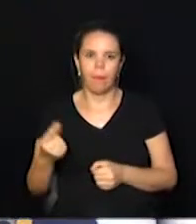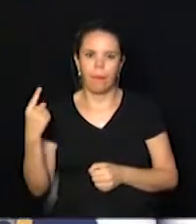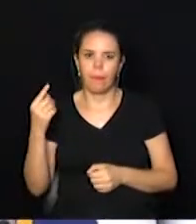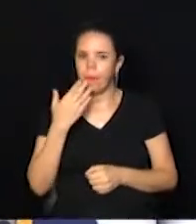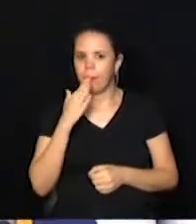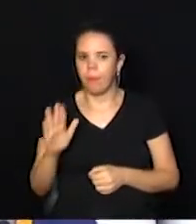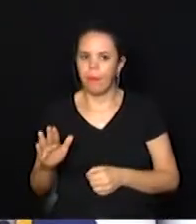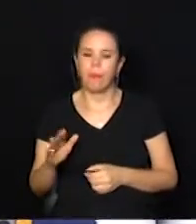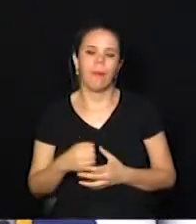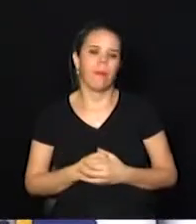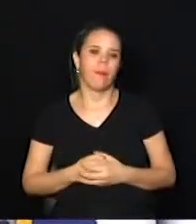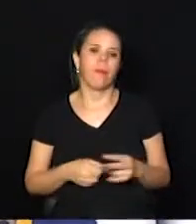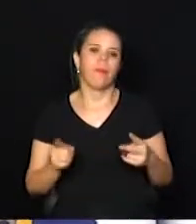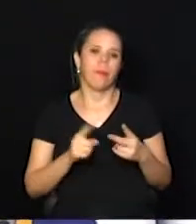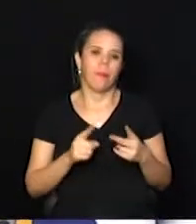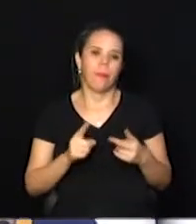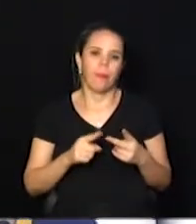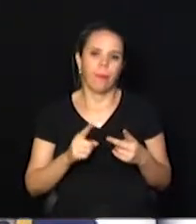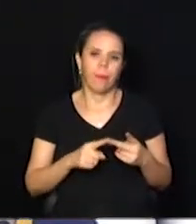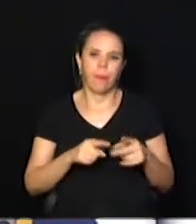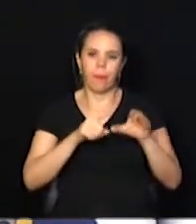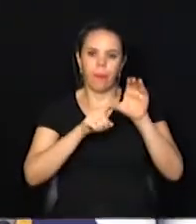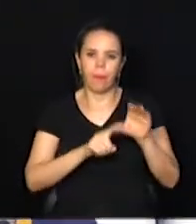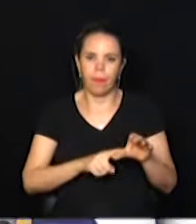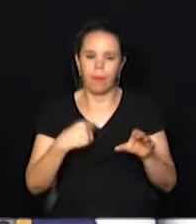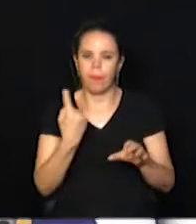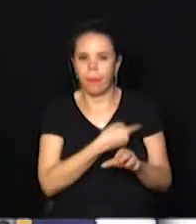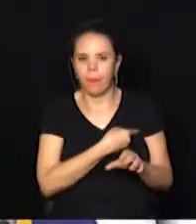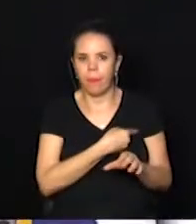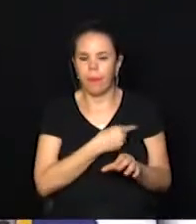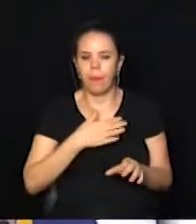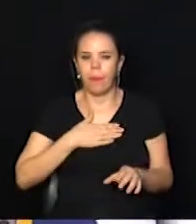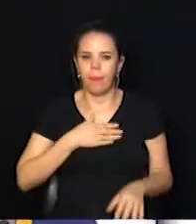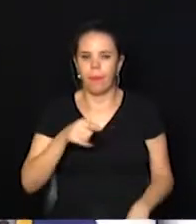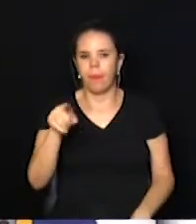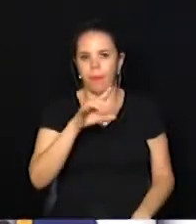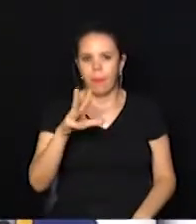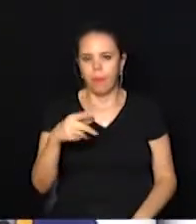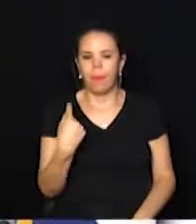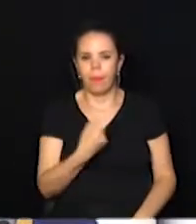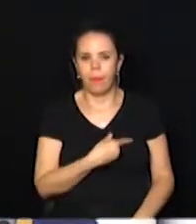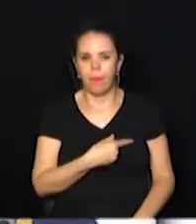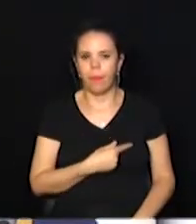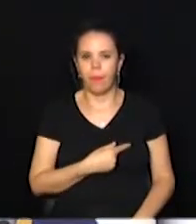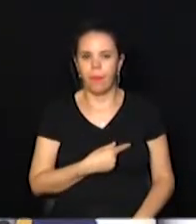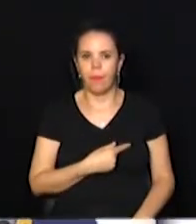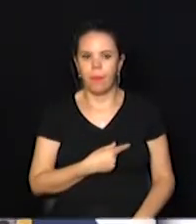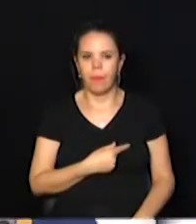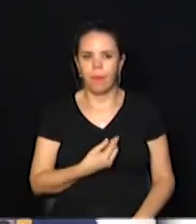prometeu. Segundo, que depende de nós, de mim, de você, de todos nós, para que essa